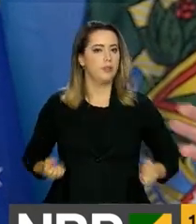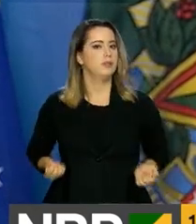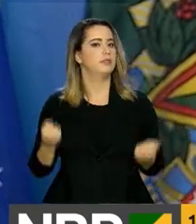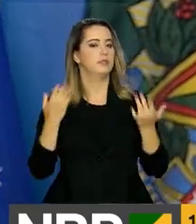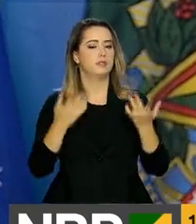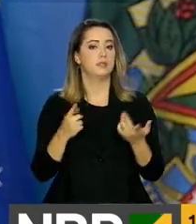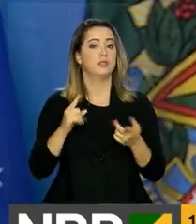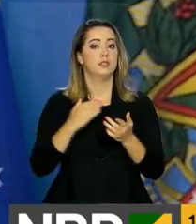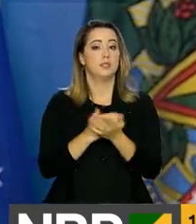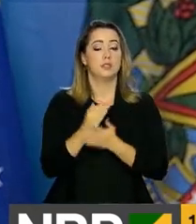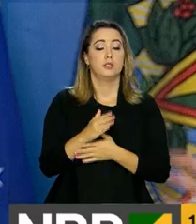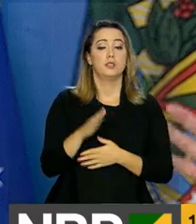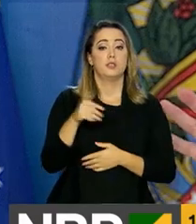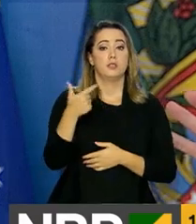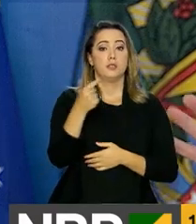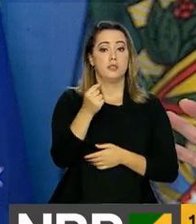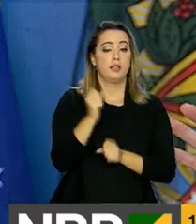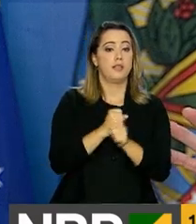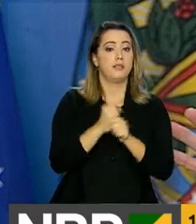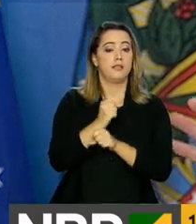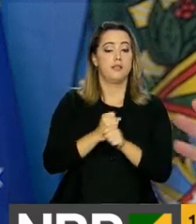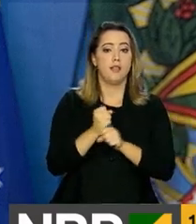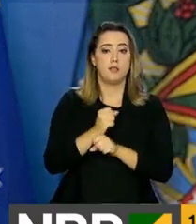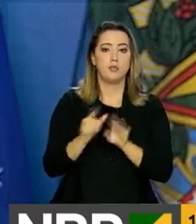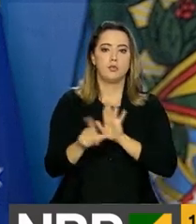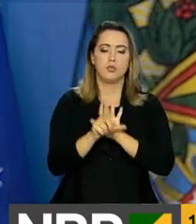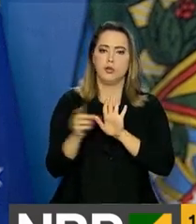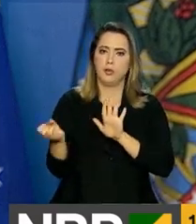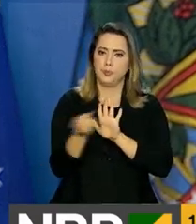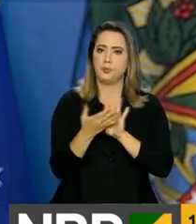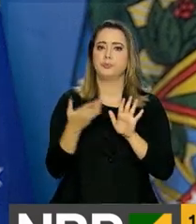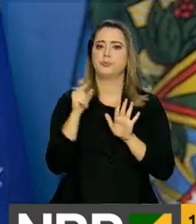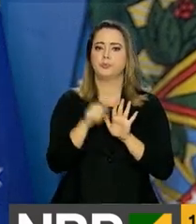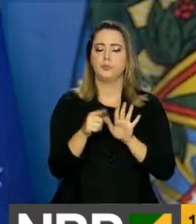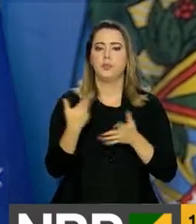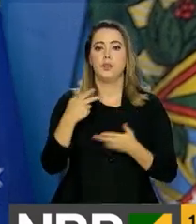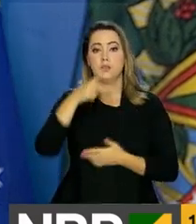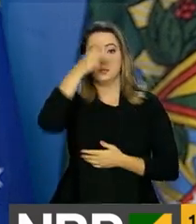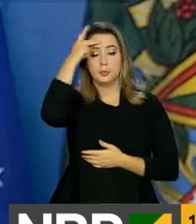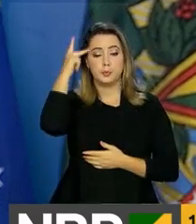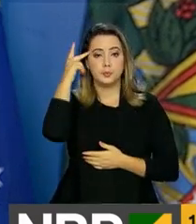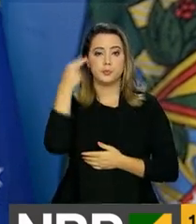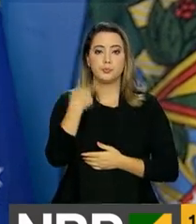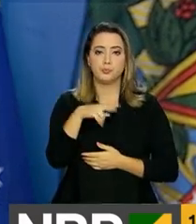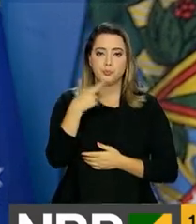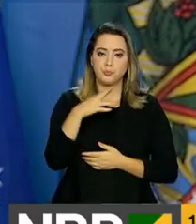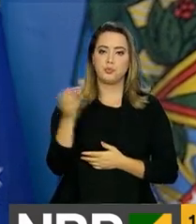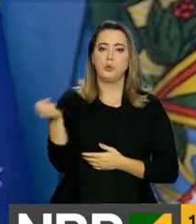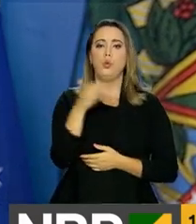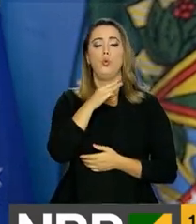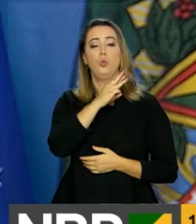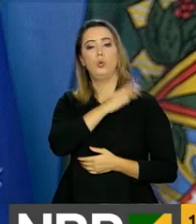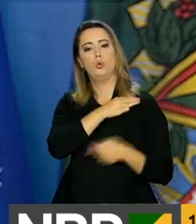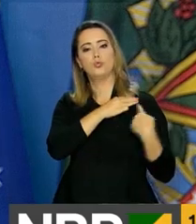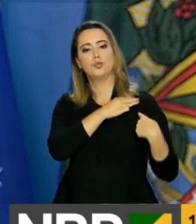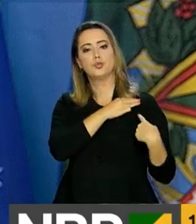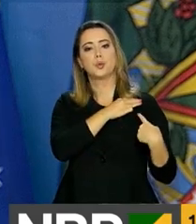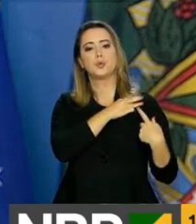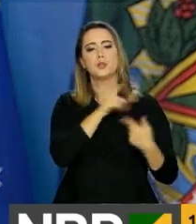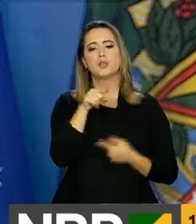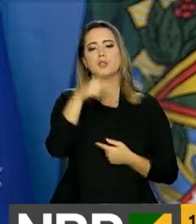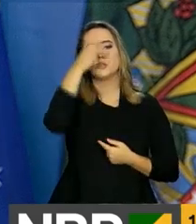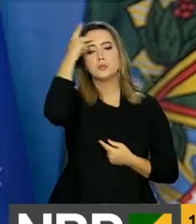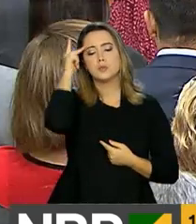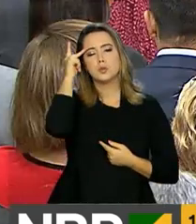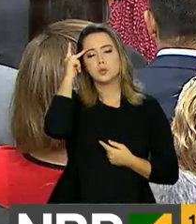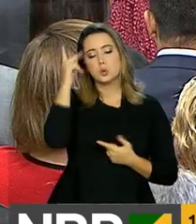começamos agora acho que só reclamam não é é você vai fazer uma reformulação do ensino médio a primeira ideia